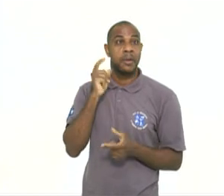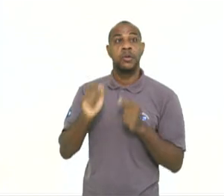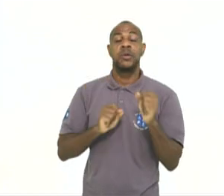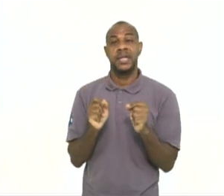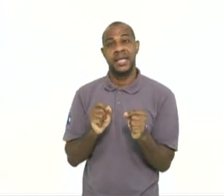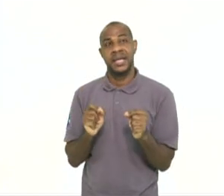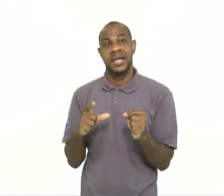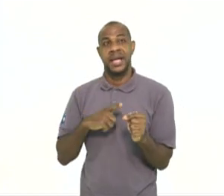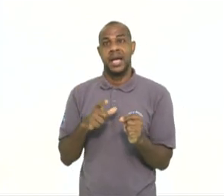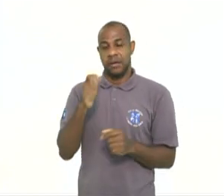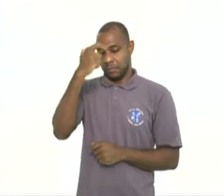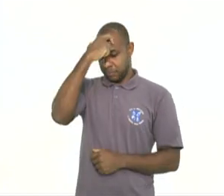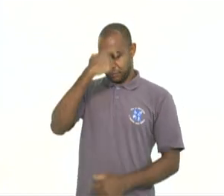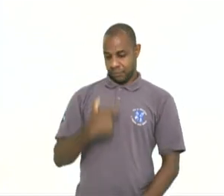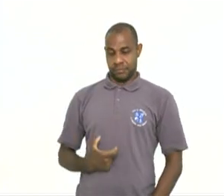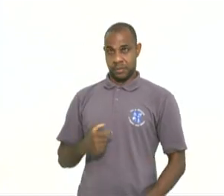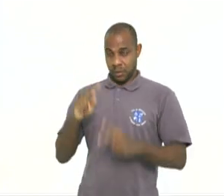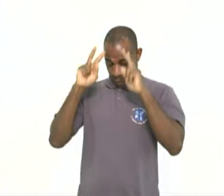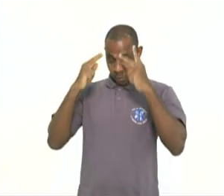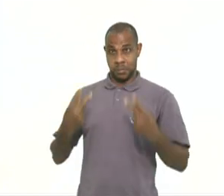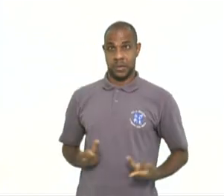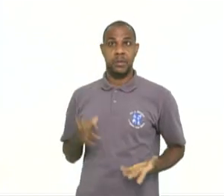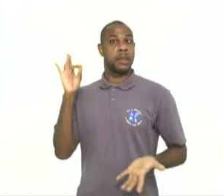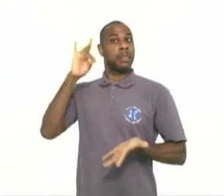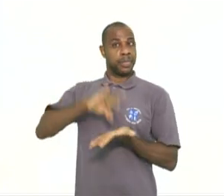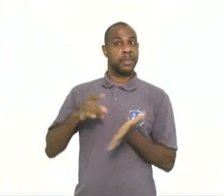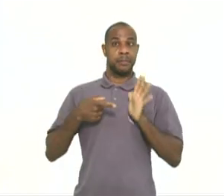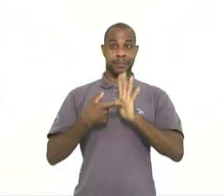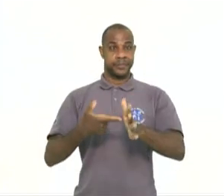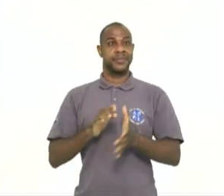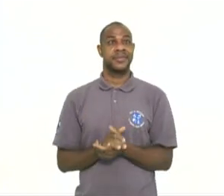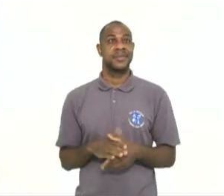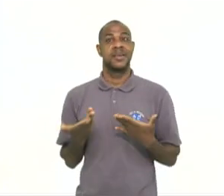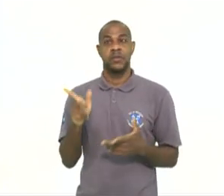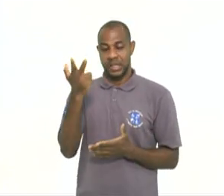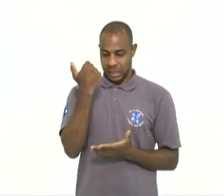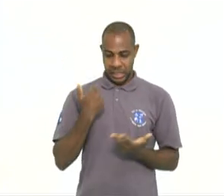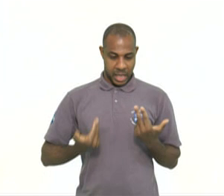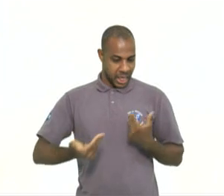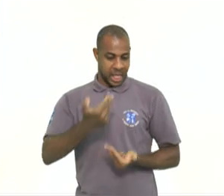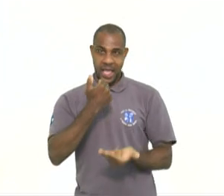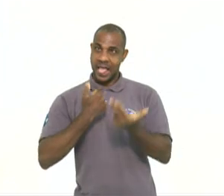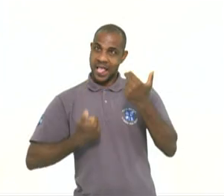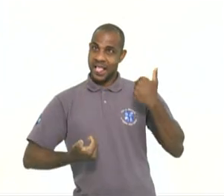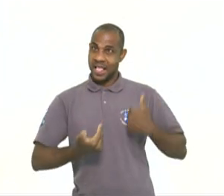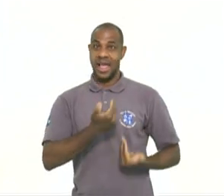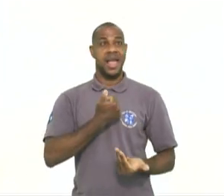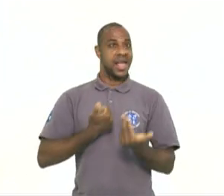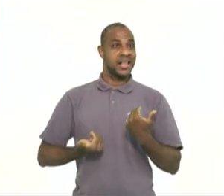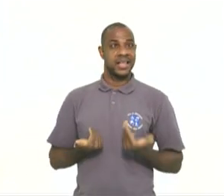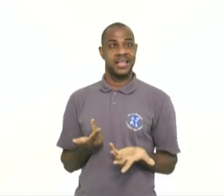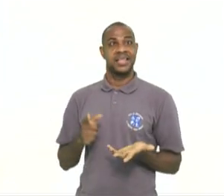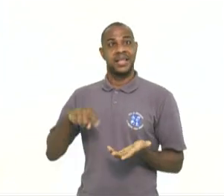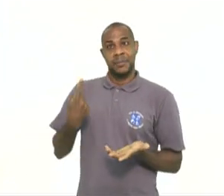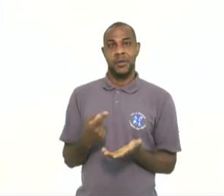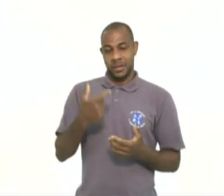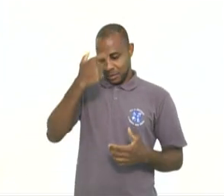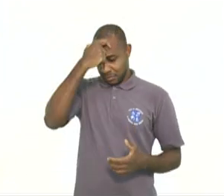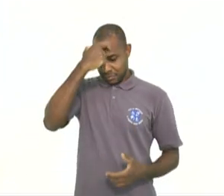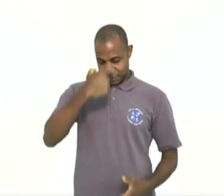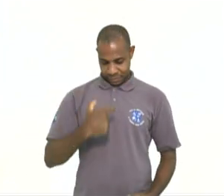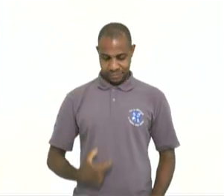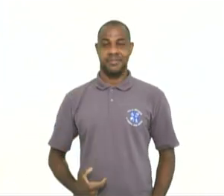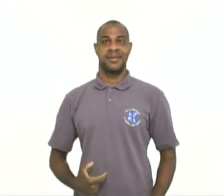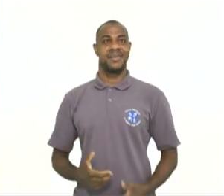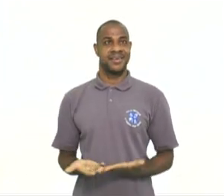fazem a figura humana de uma forma um pouco mais realista Ou seja você desenha uma figura humana a partir de nove vezes o tamanho da